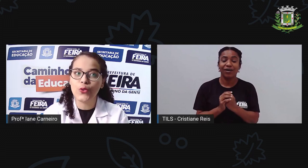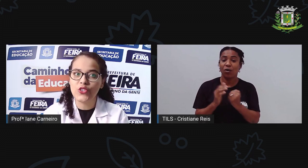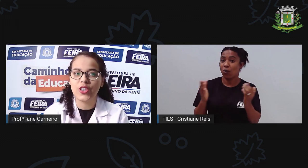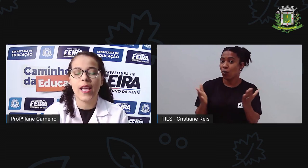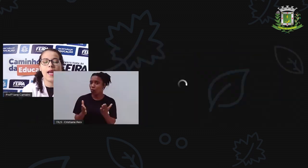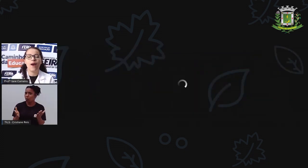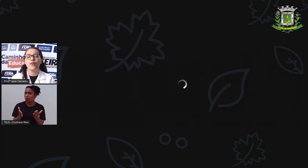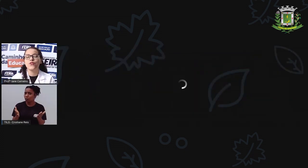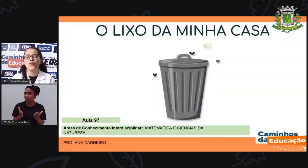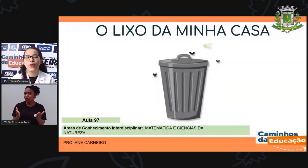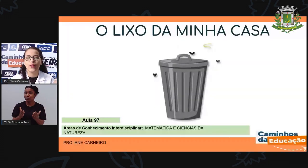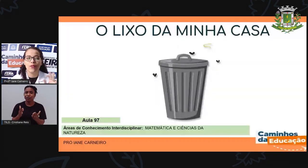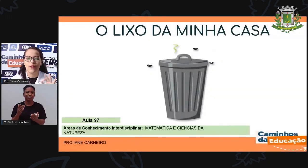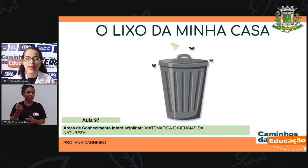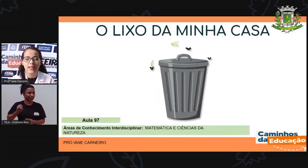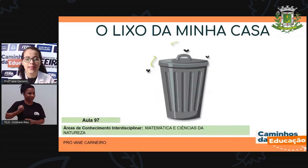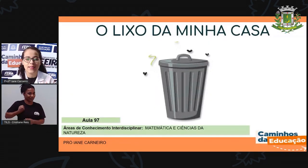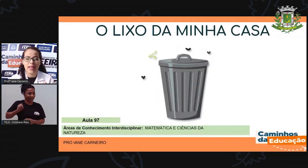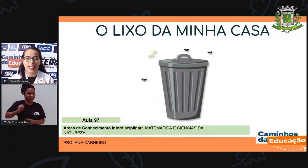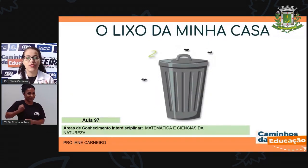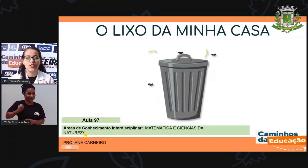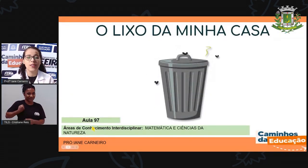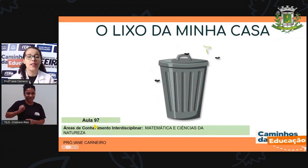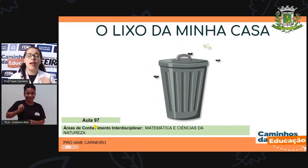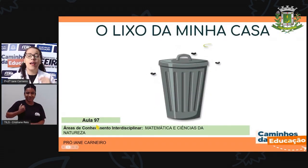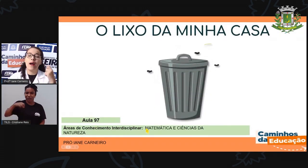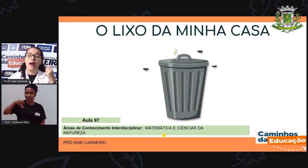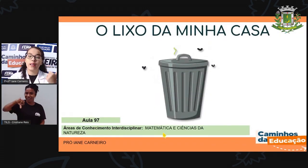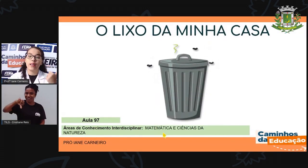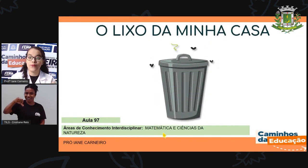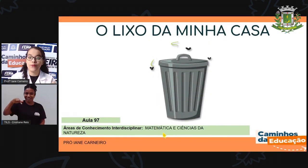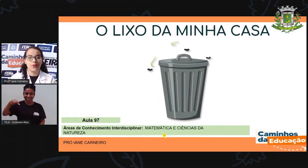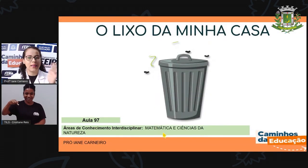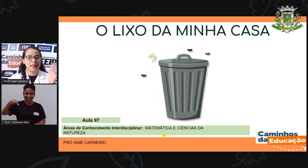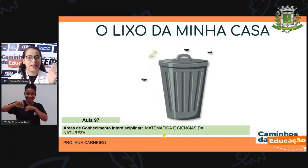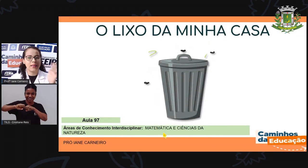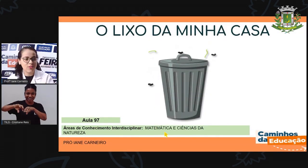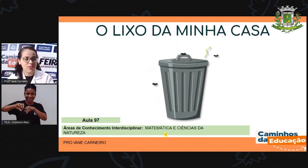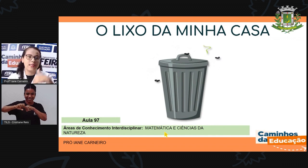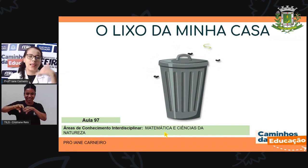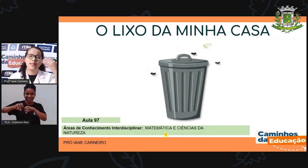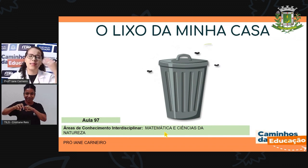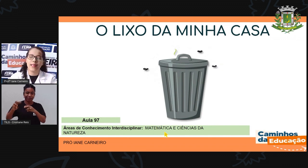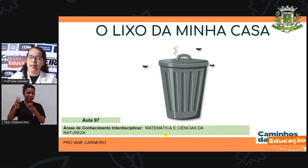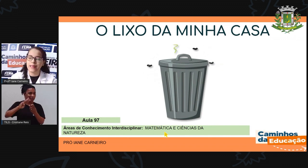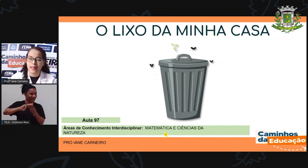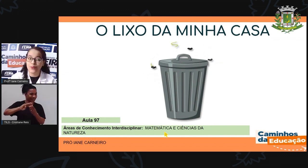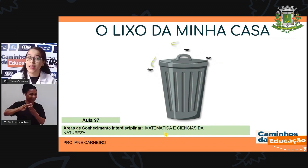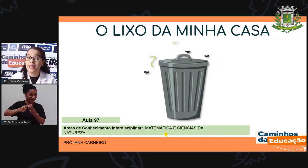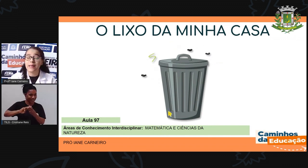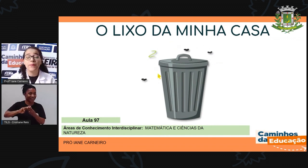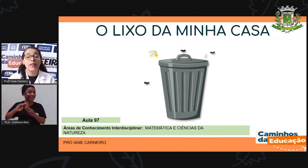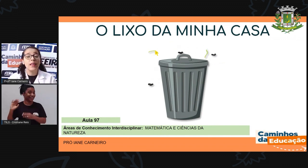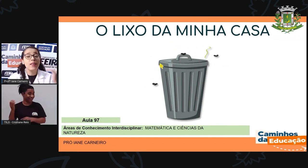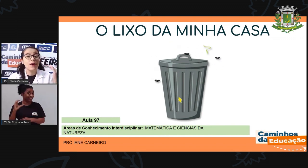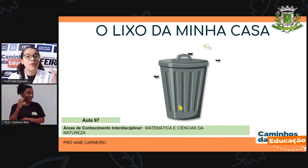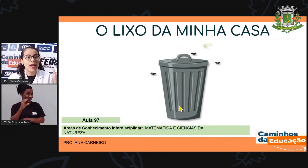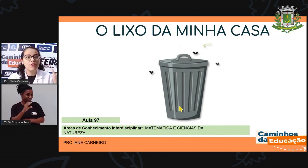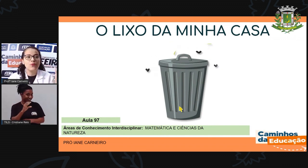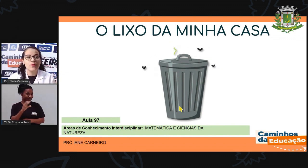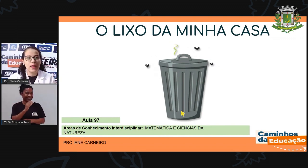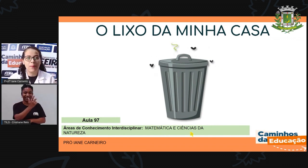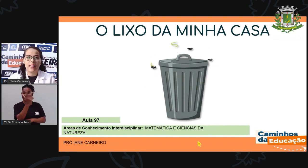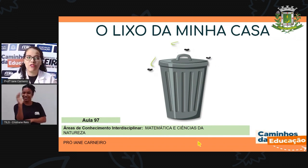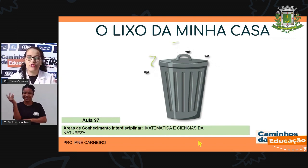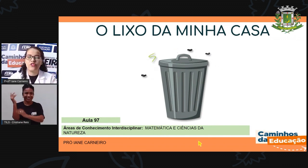de hoje é a aula de número 97, uma aula que envolve matemática, ciências da natureza e vai falar